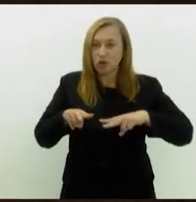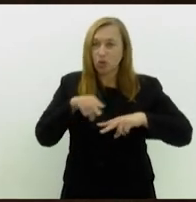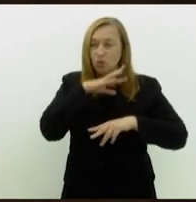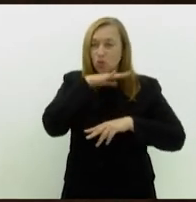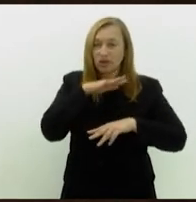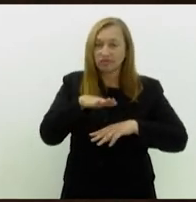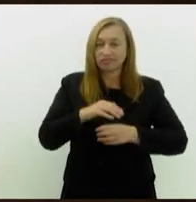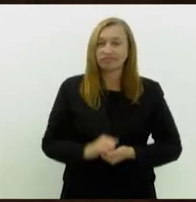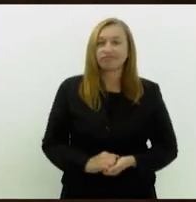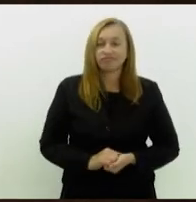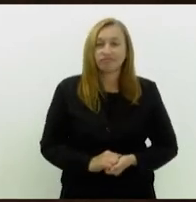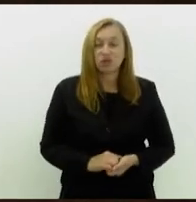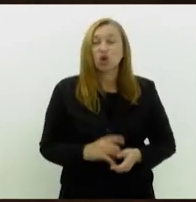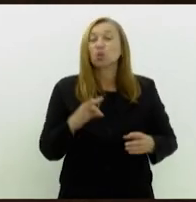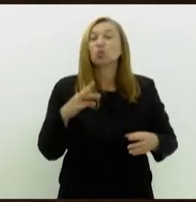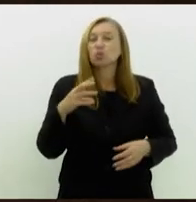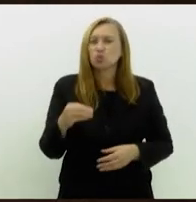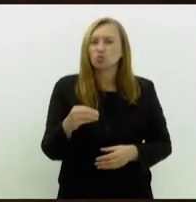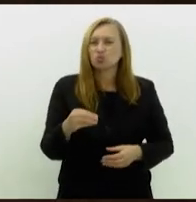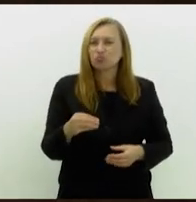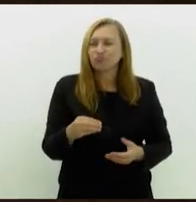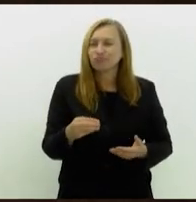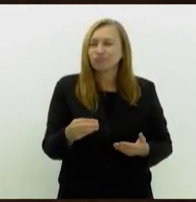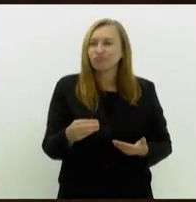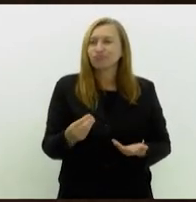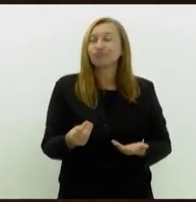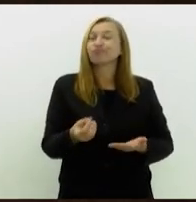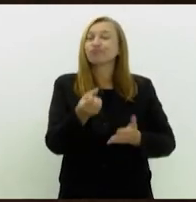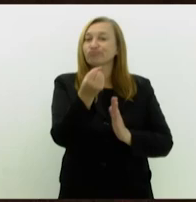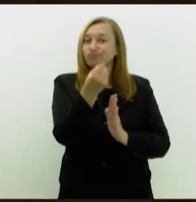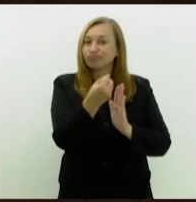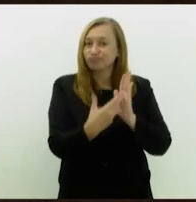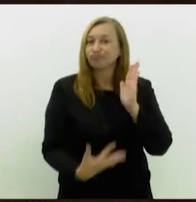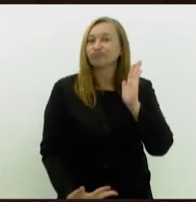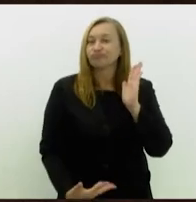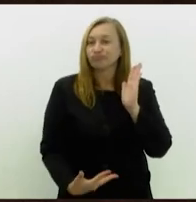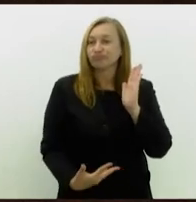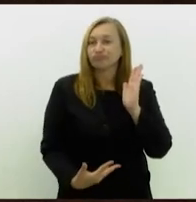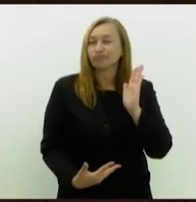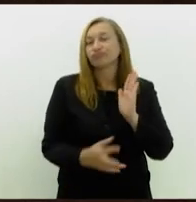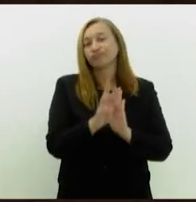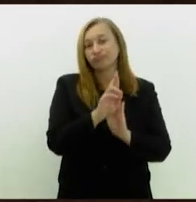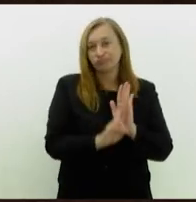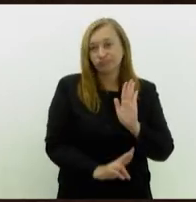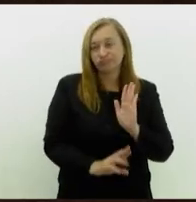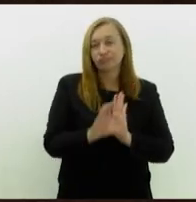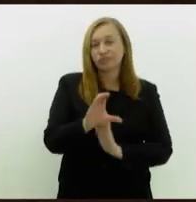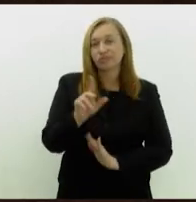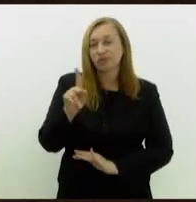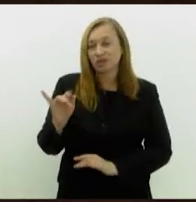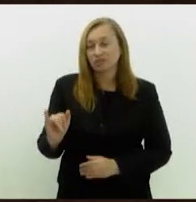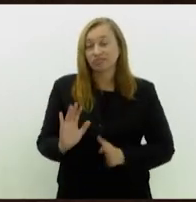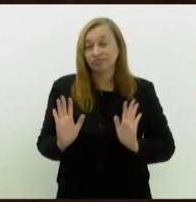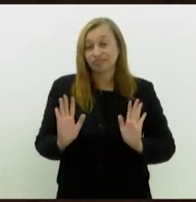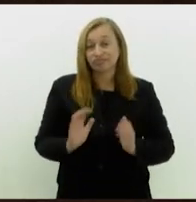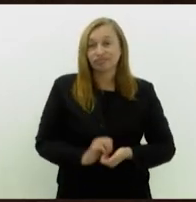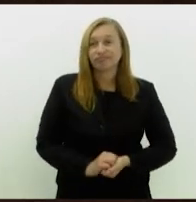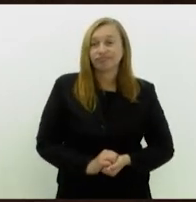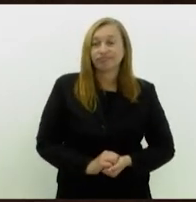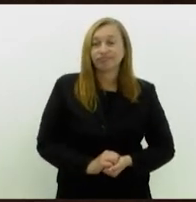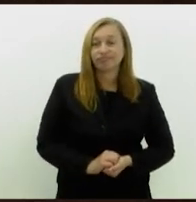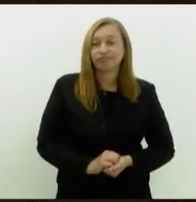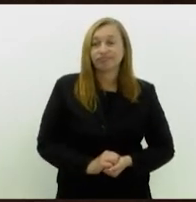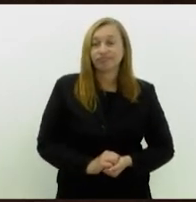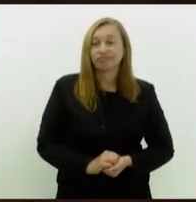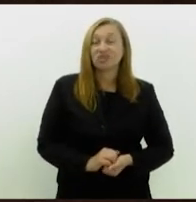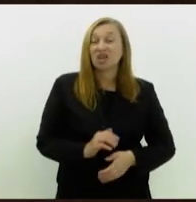permanente isso tudo tá escrito no relatório da CPI e mais uma